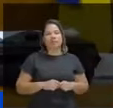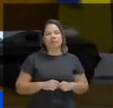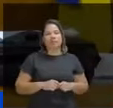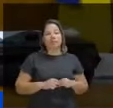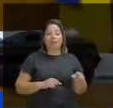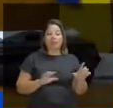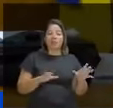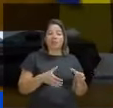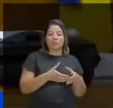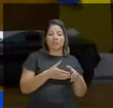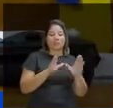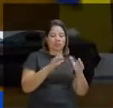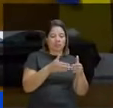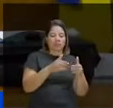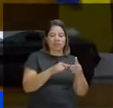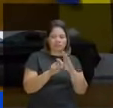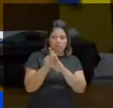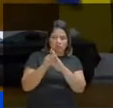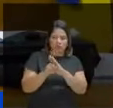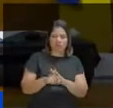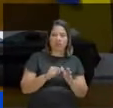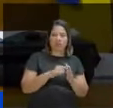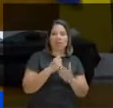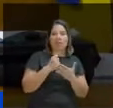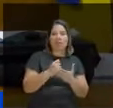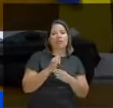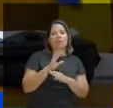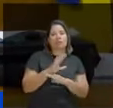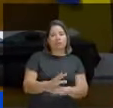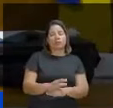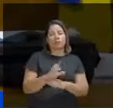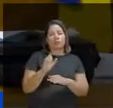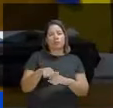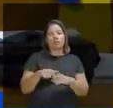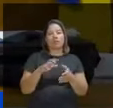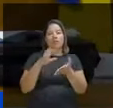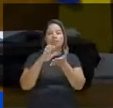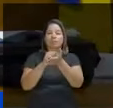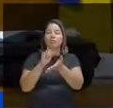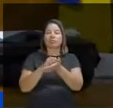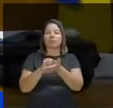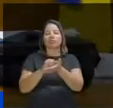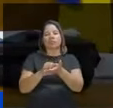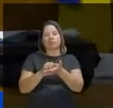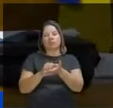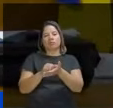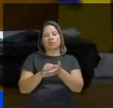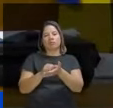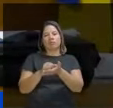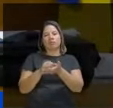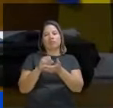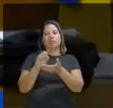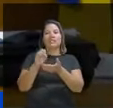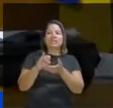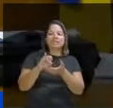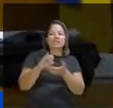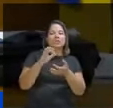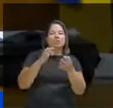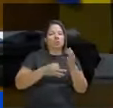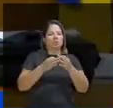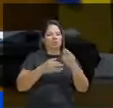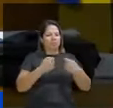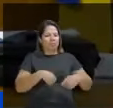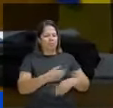sendo necessário, o nosso juiz eleitoral na zona, se ele precisar, na hora de indeferir,